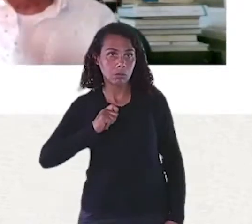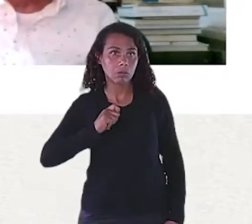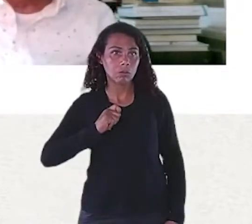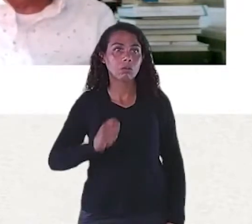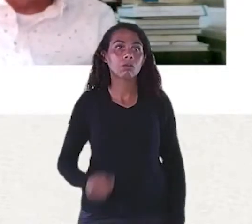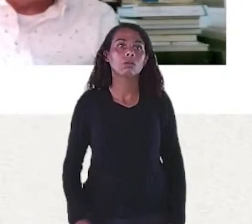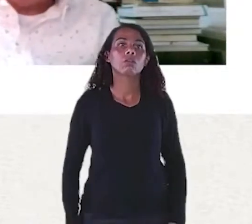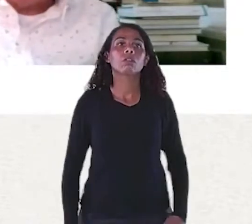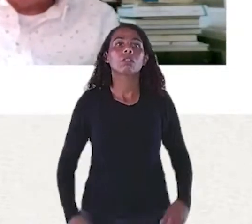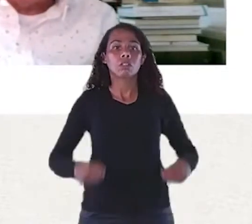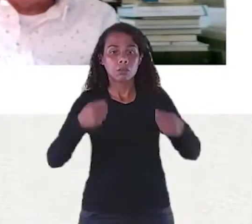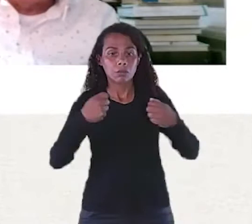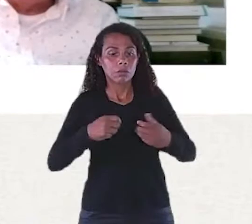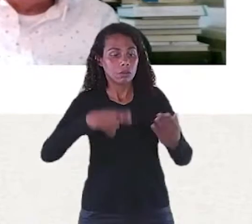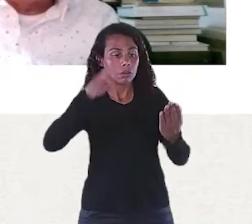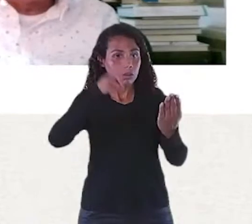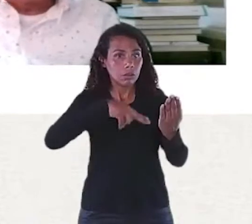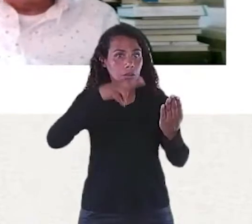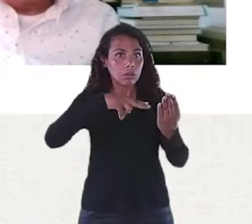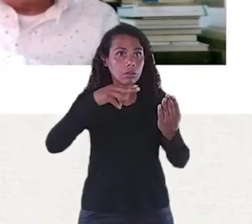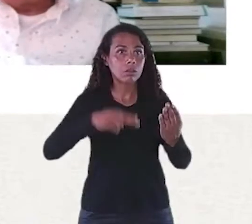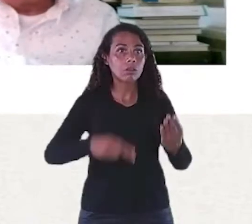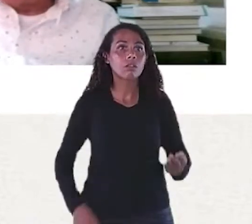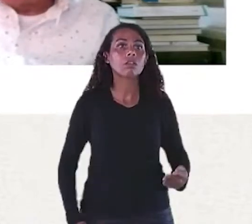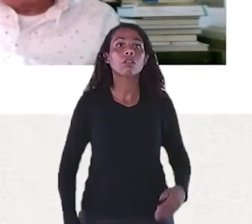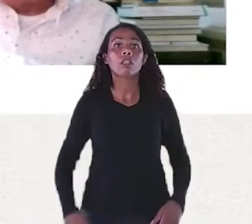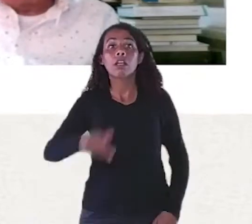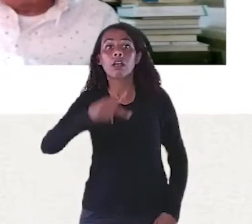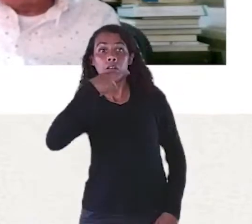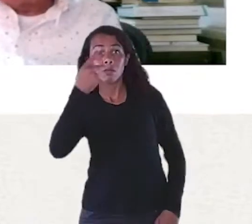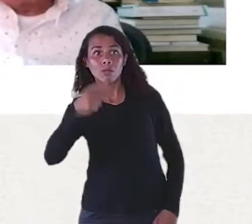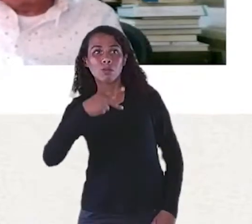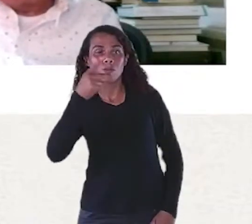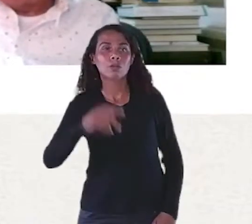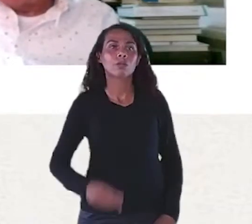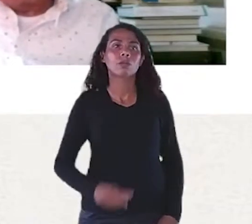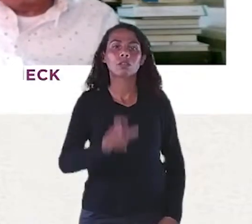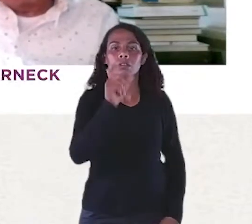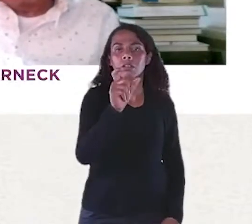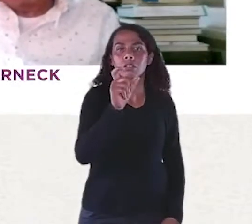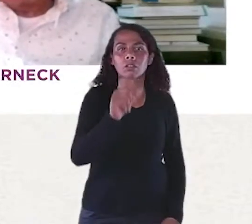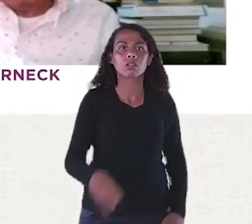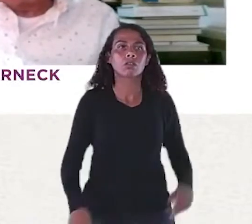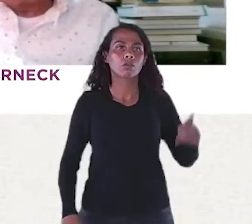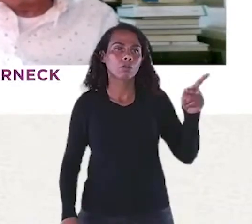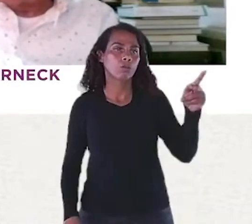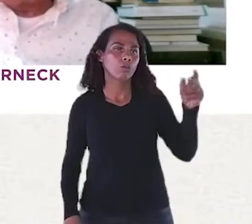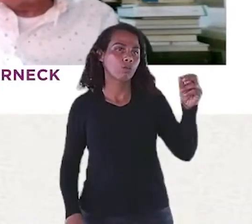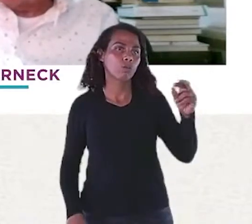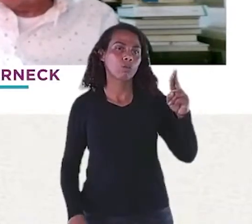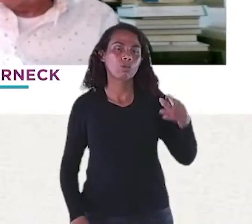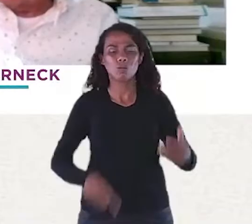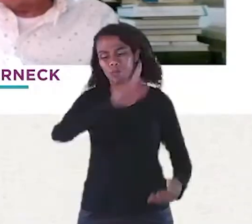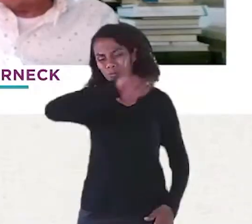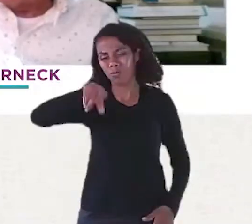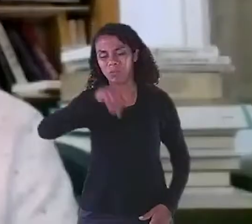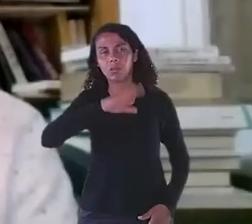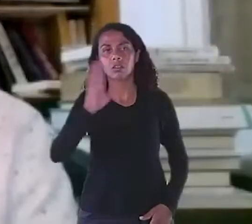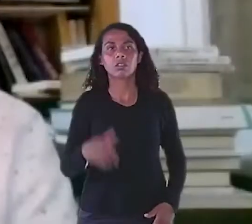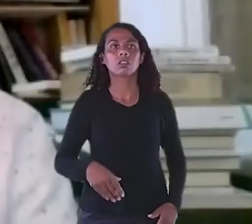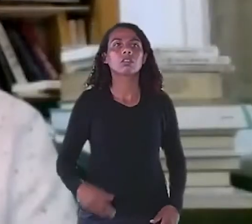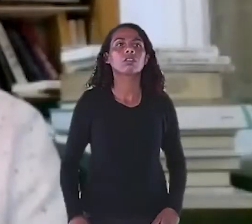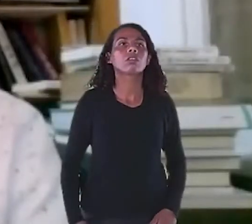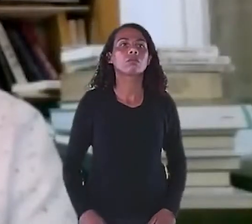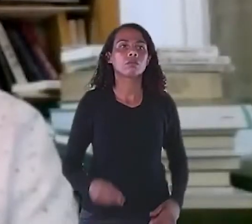máximo. Depois tinha uma outra frase, eu falava de um botequim, uma coisa